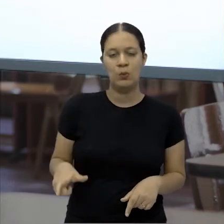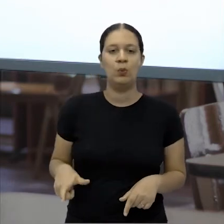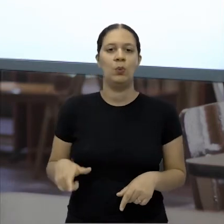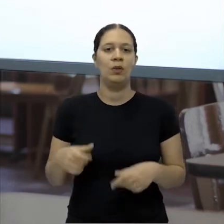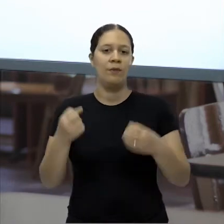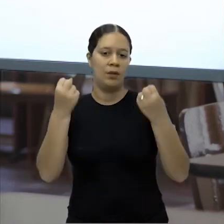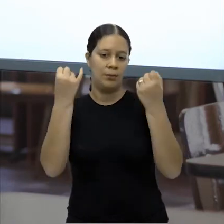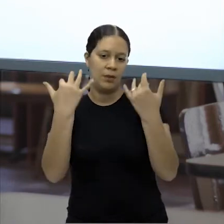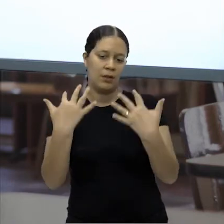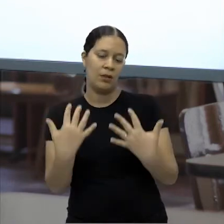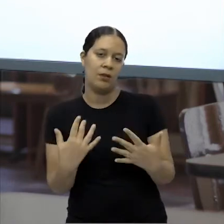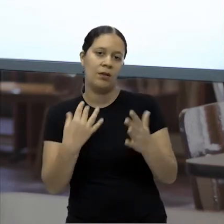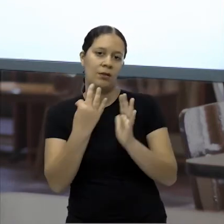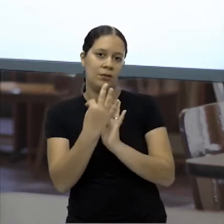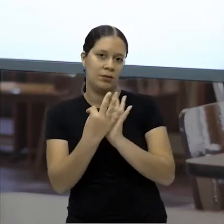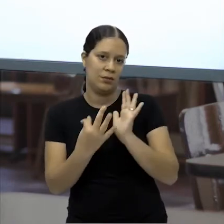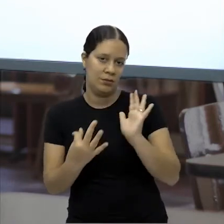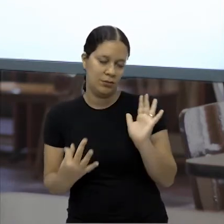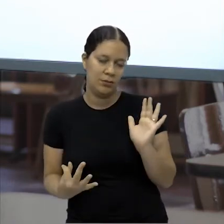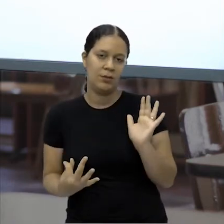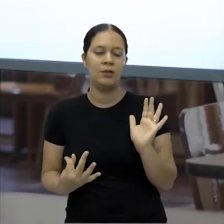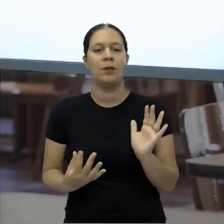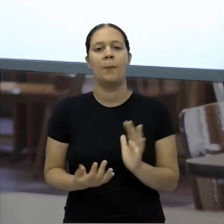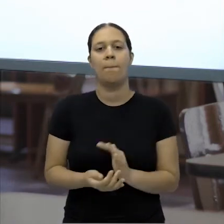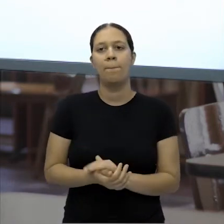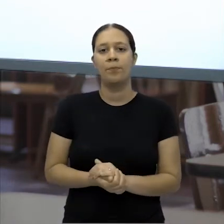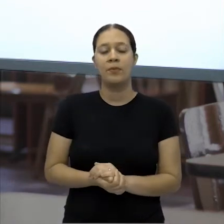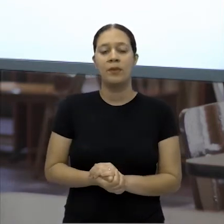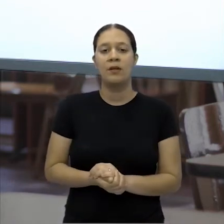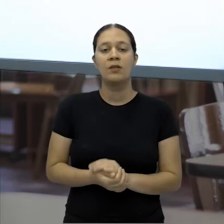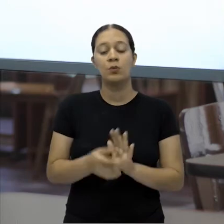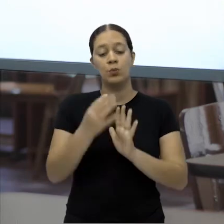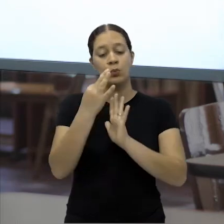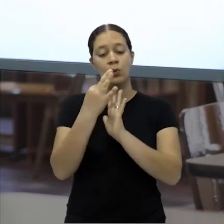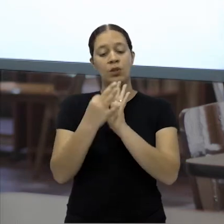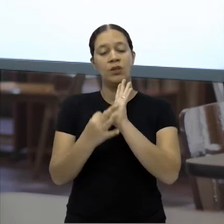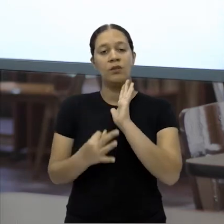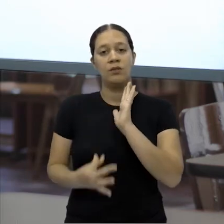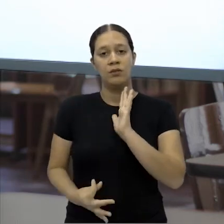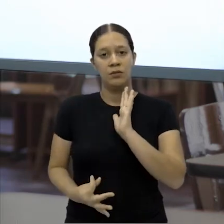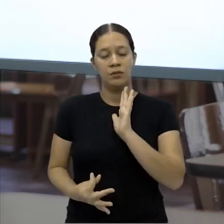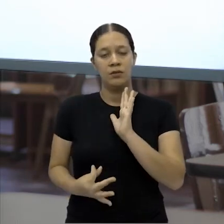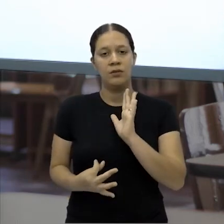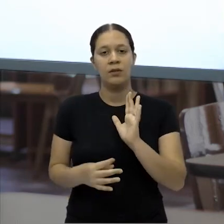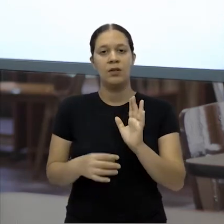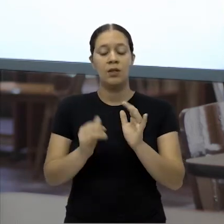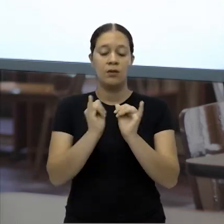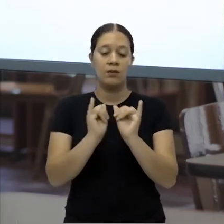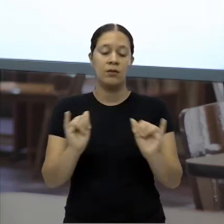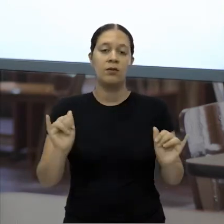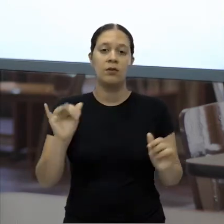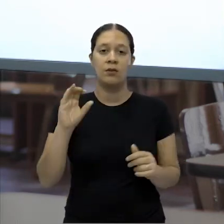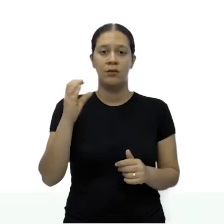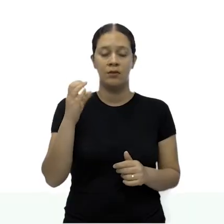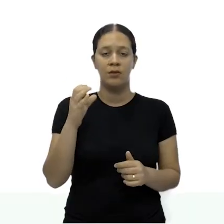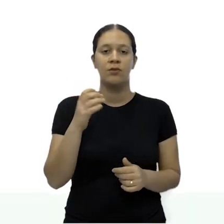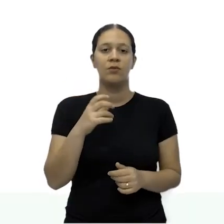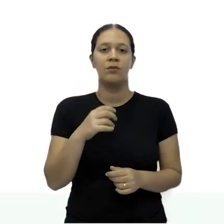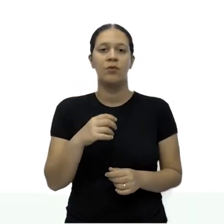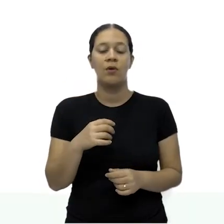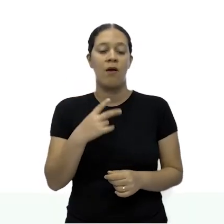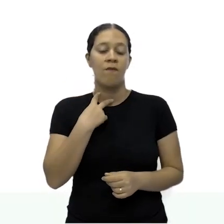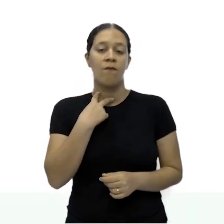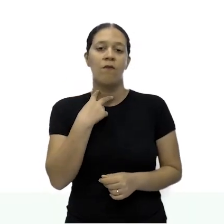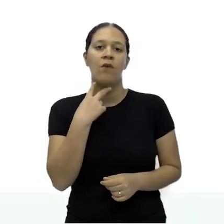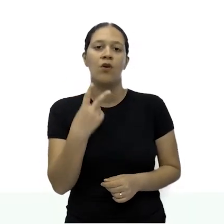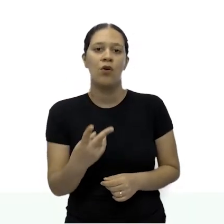personagem, o narrador protagonista, narrador observador. No texto de divulgação científica seria